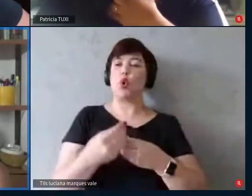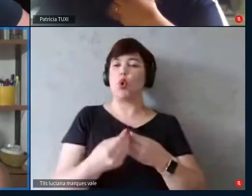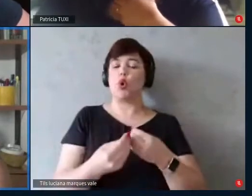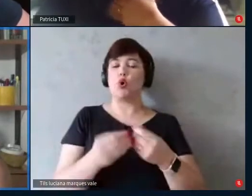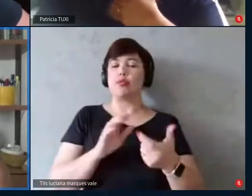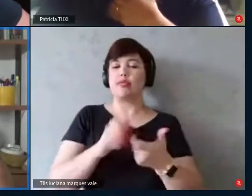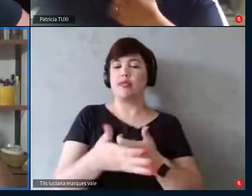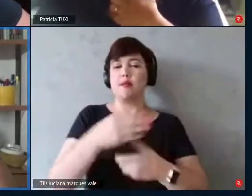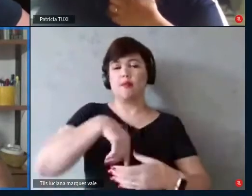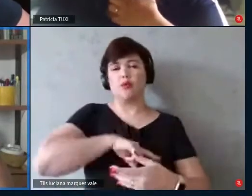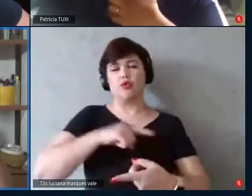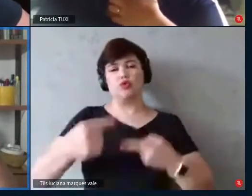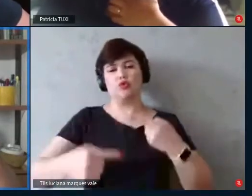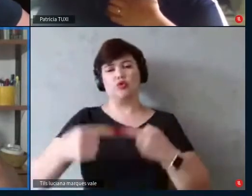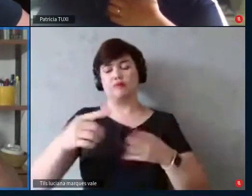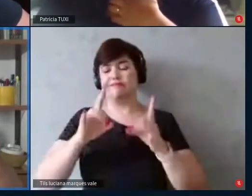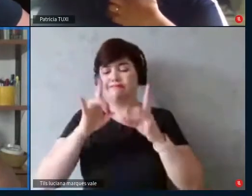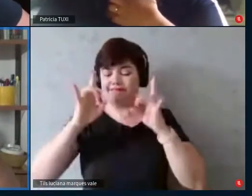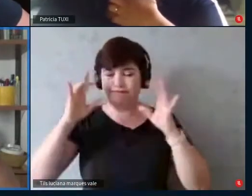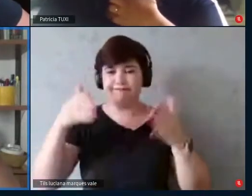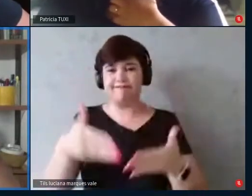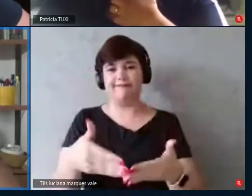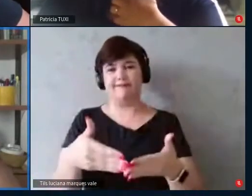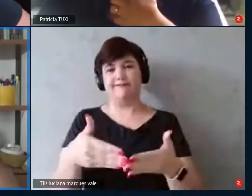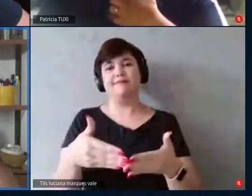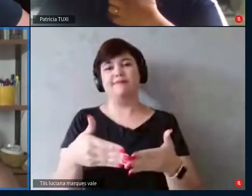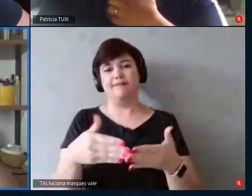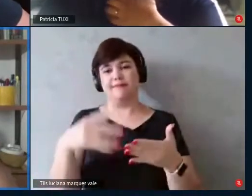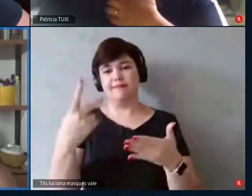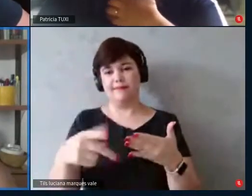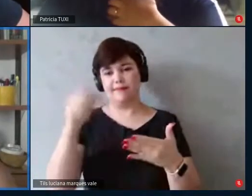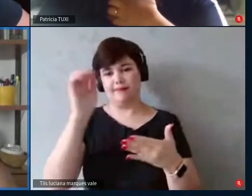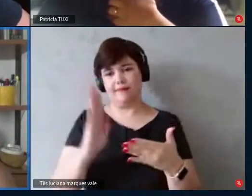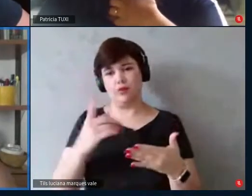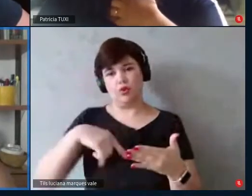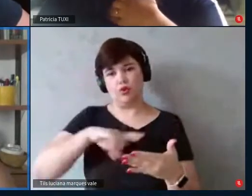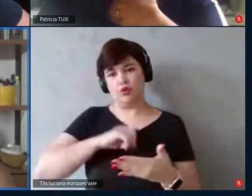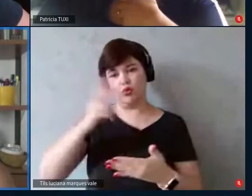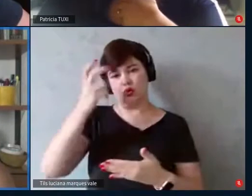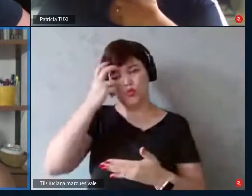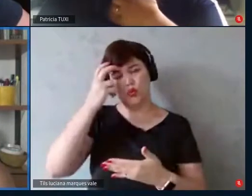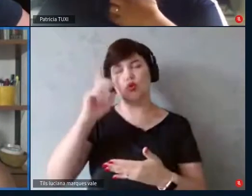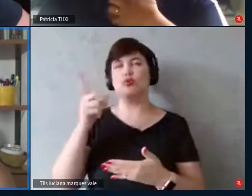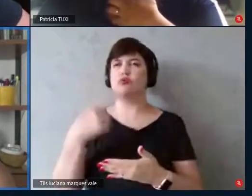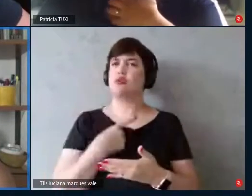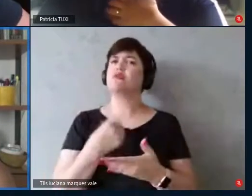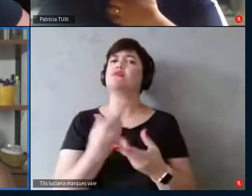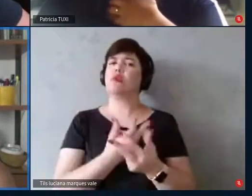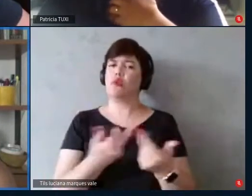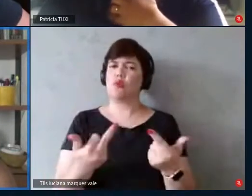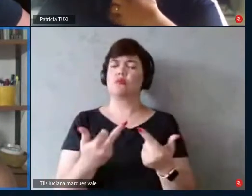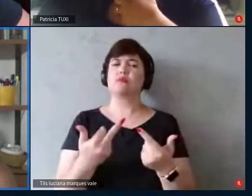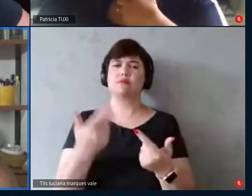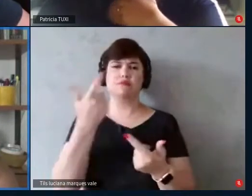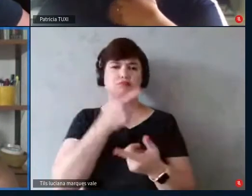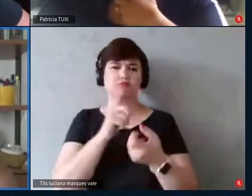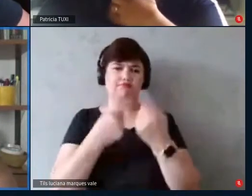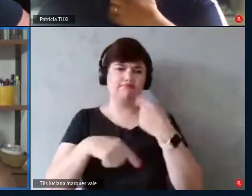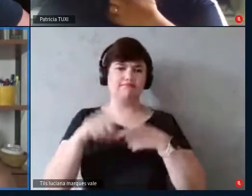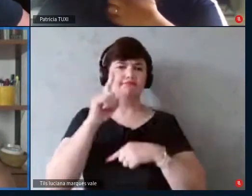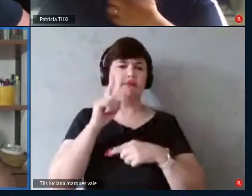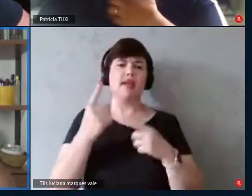nossas discussões, que são muito específicas, né? A nossa cultura. Eu acho que a gente tem muito a ganhar também, e aí eu